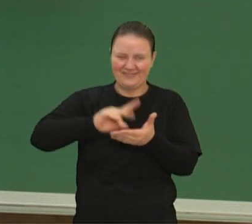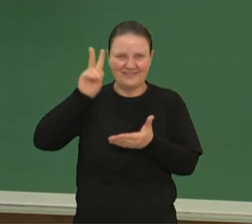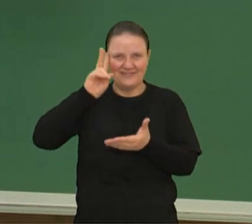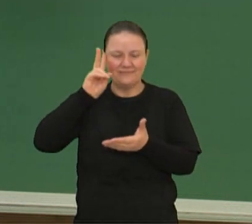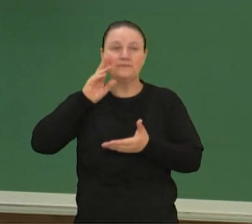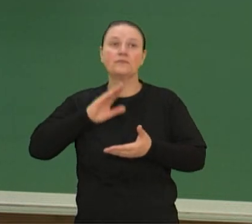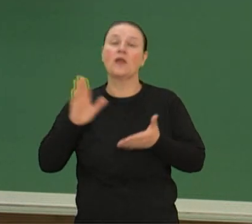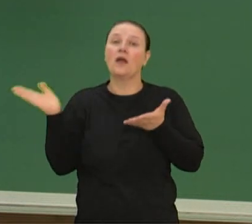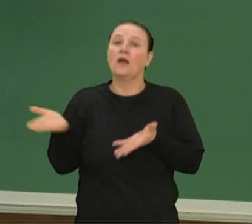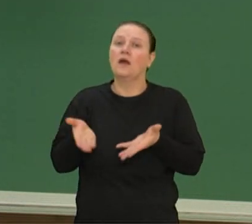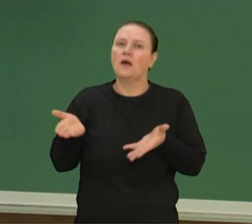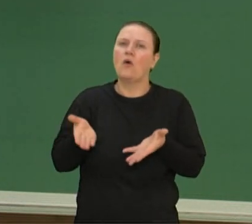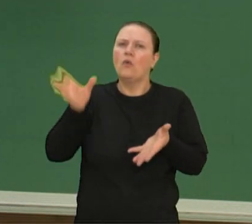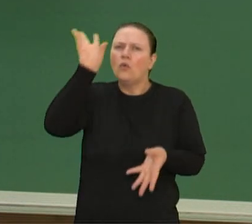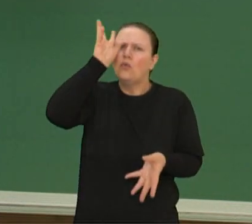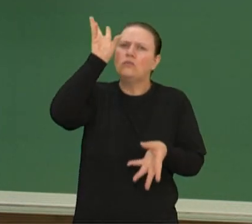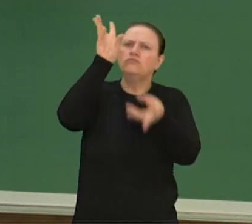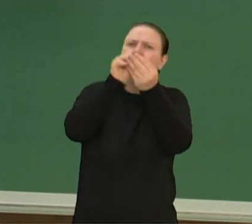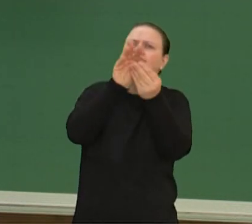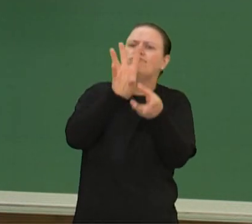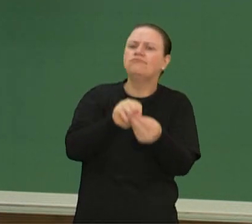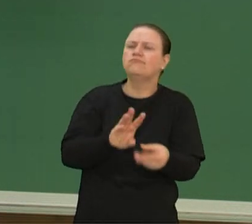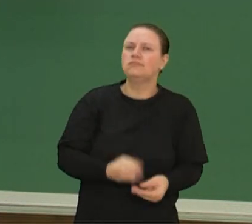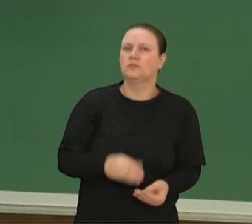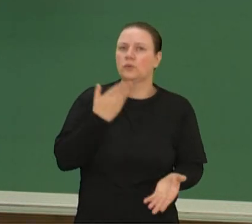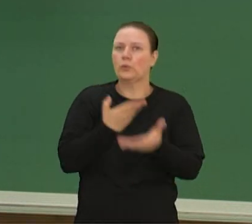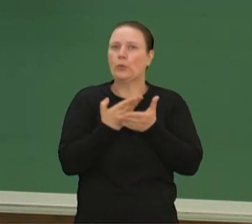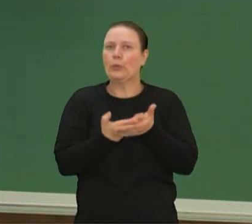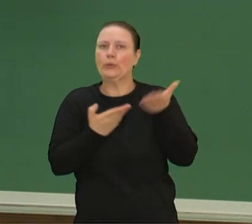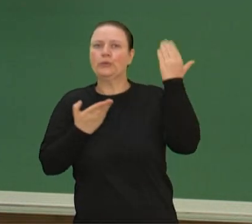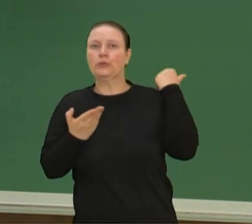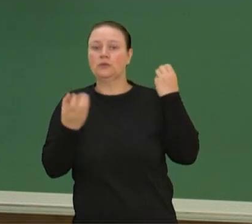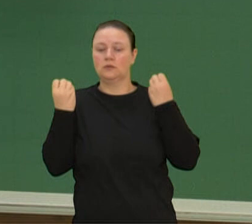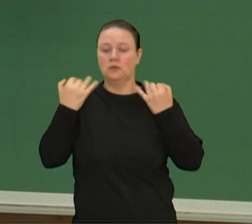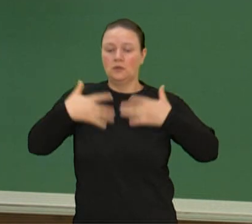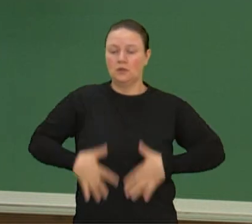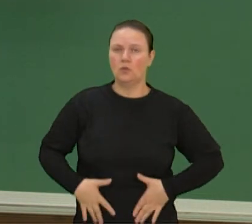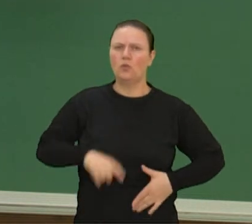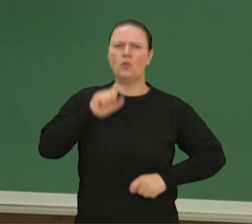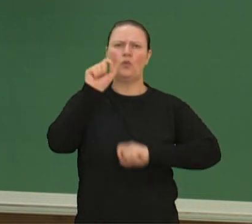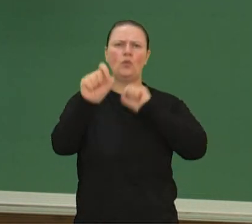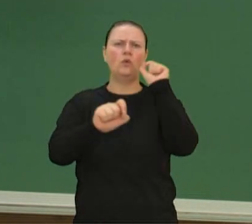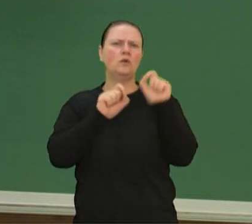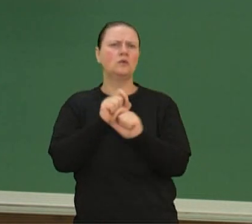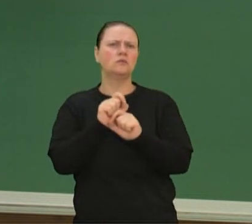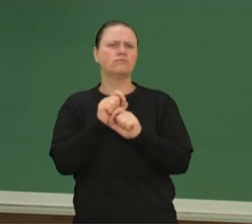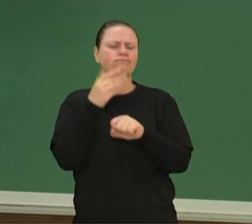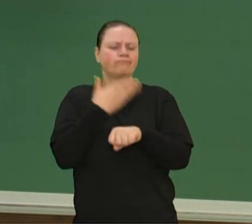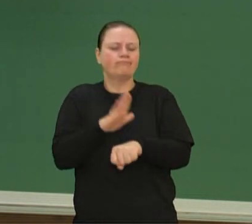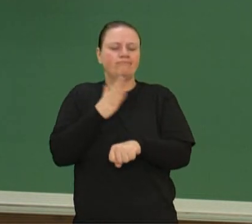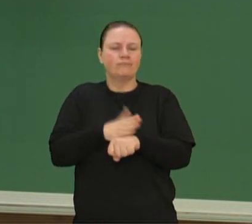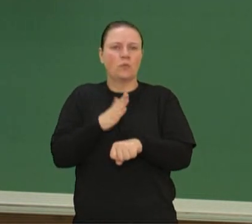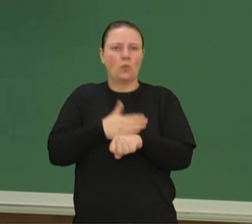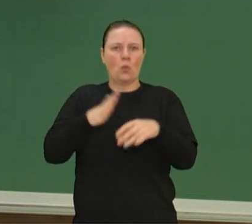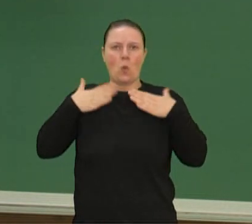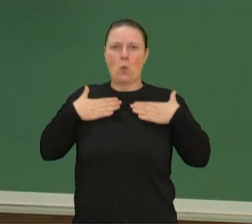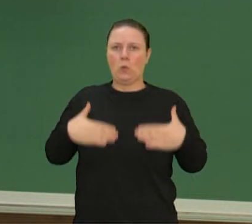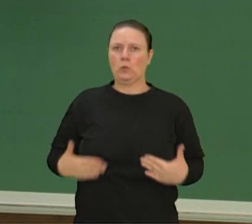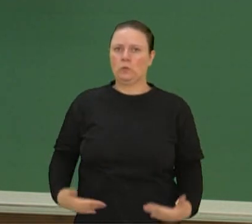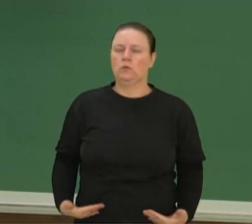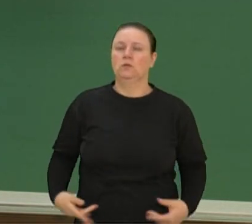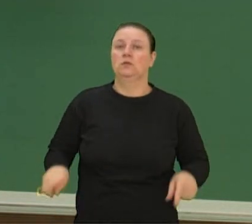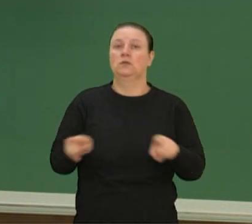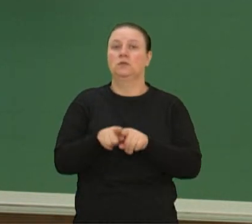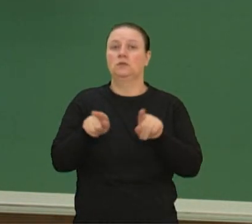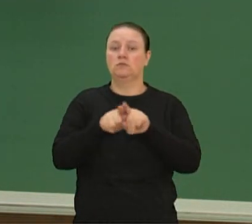inicialmente uma revisão da aula anterior. Nós falamos sobre aspectos que fazem parte da aptidão física. Então, ela